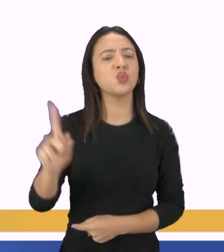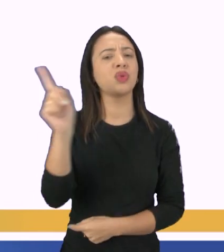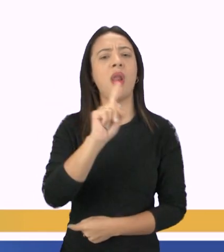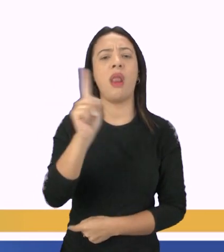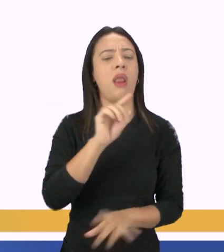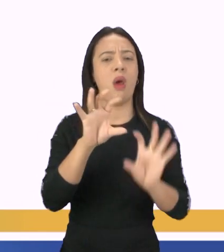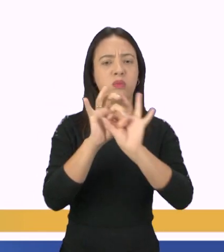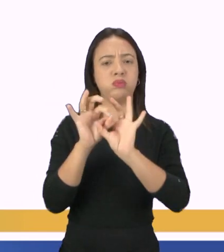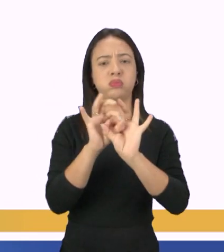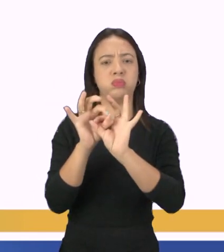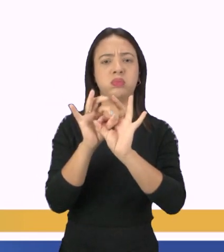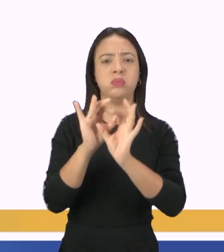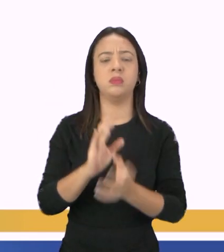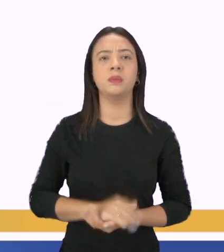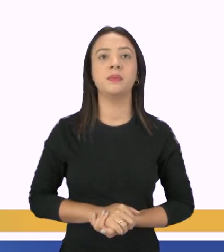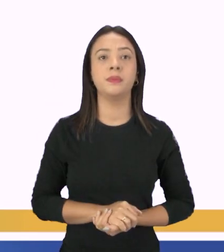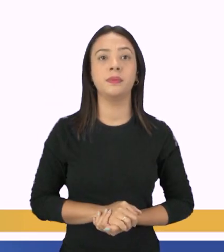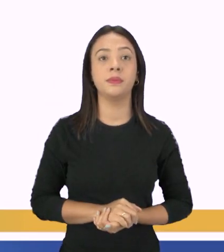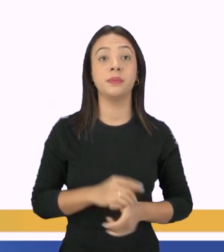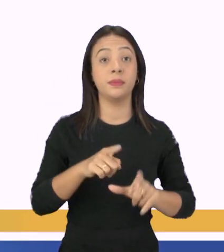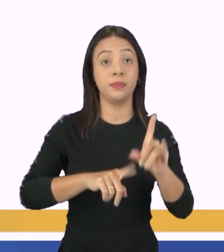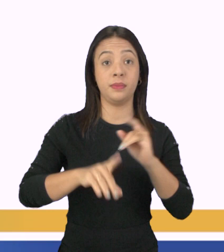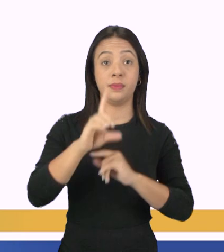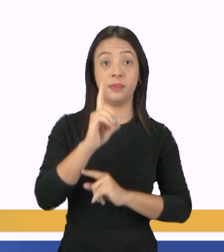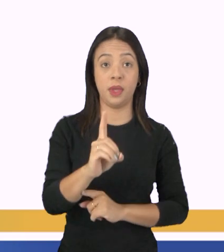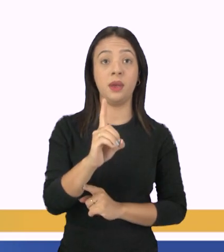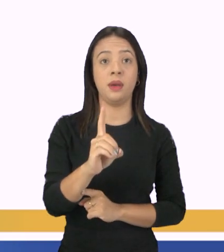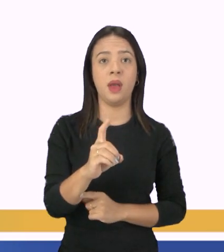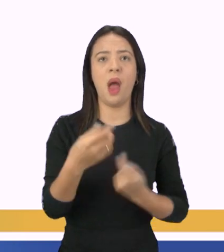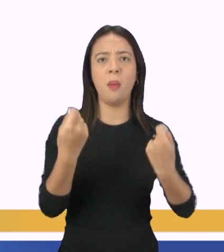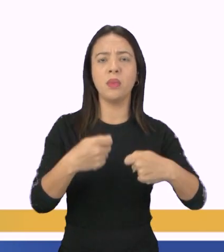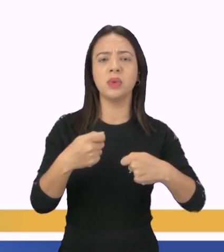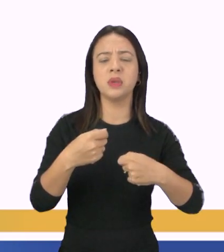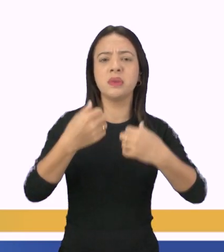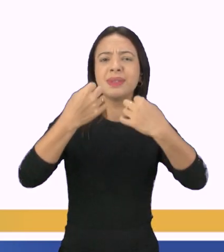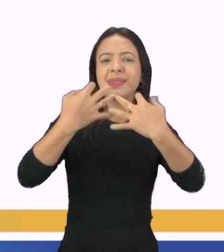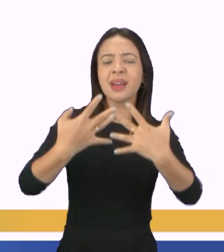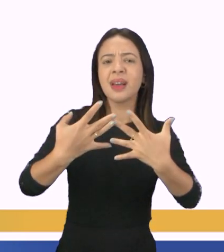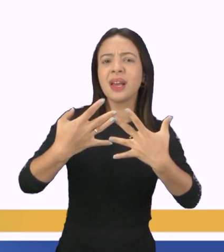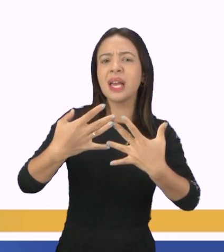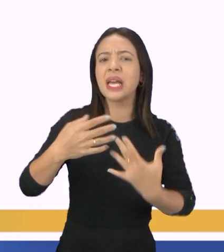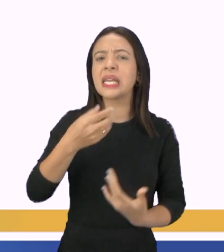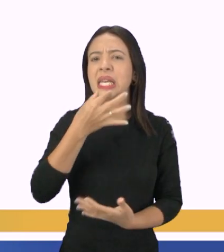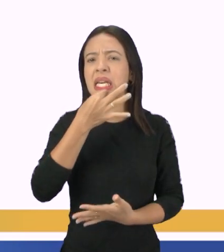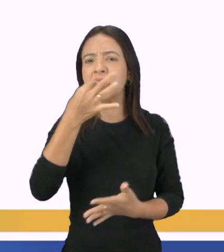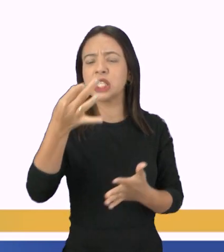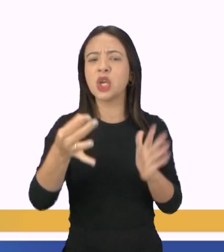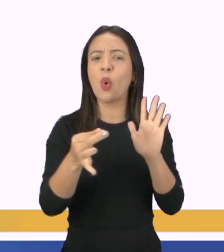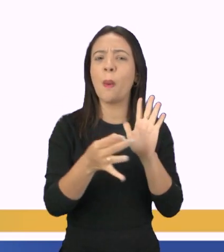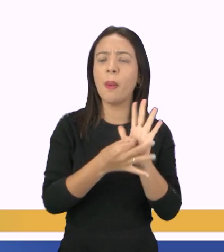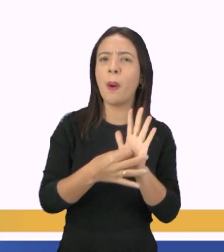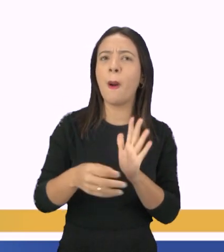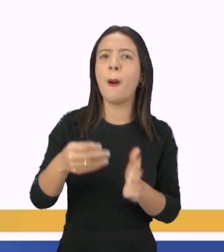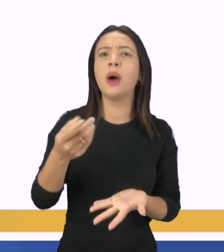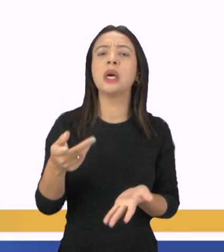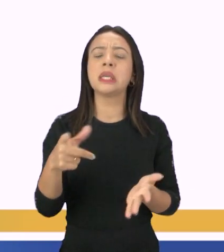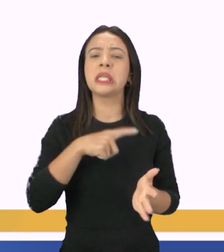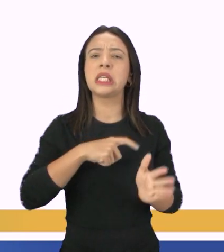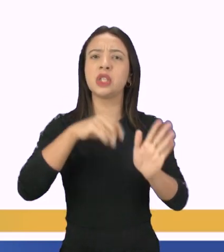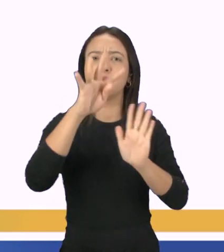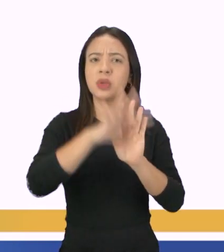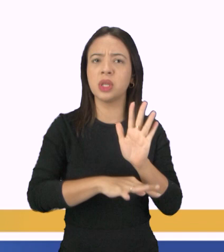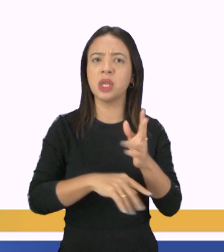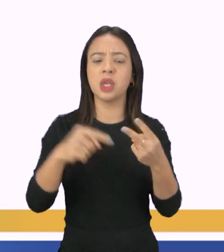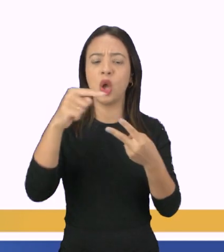esses argumentos. D. Podemos afirmar que os argumentos do texto são encadeados por justaposição